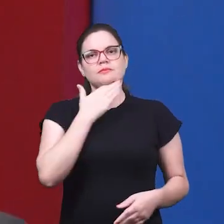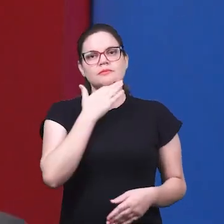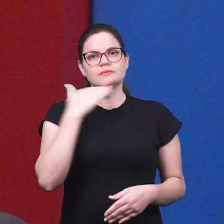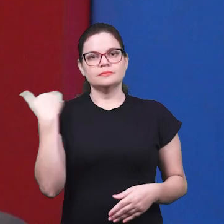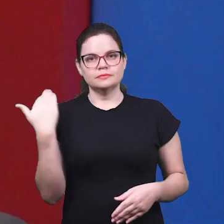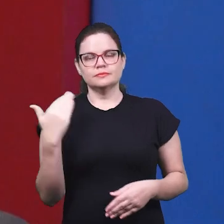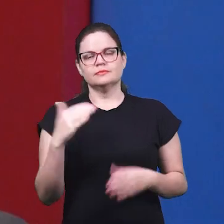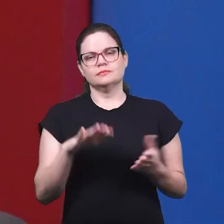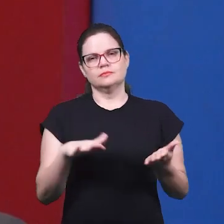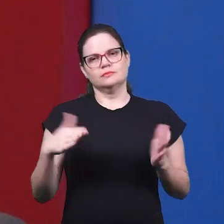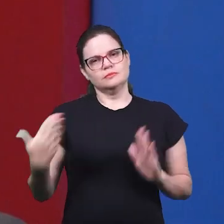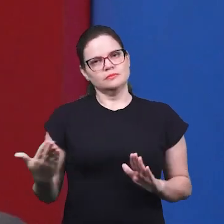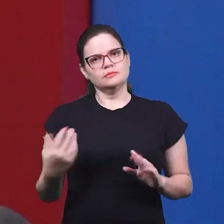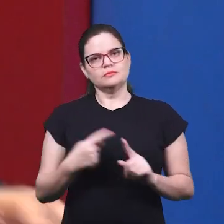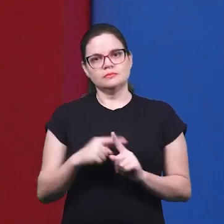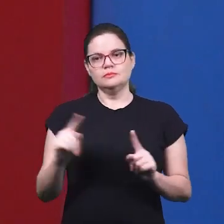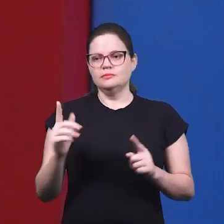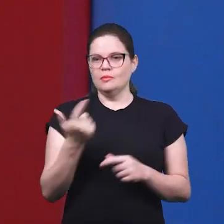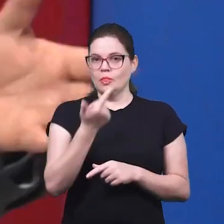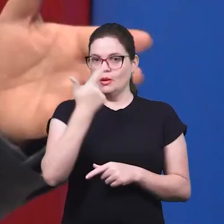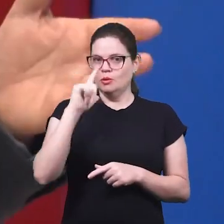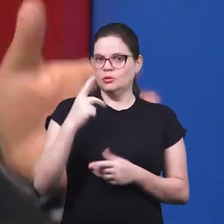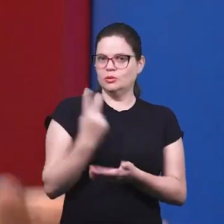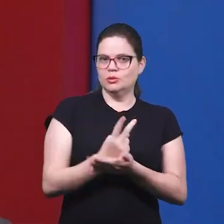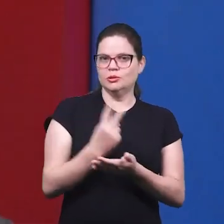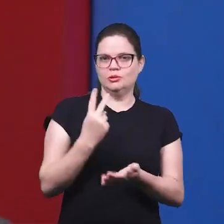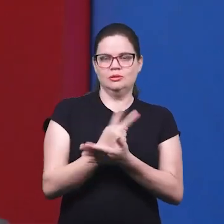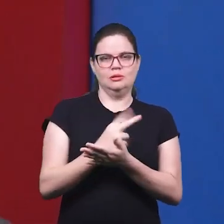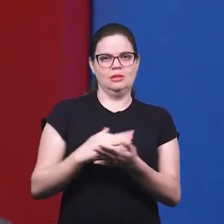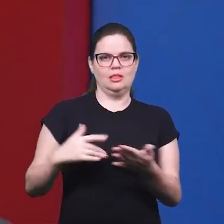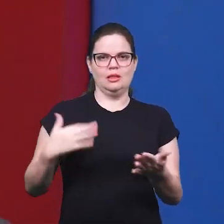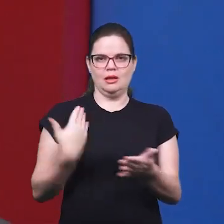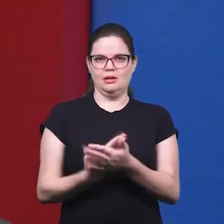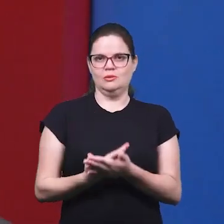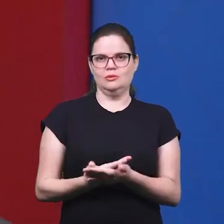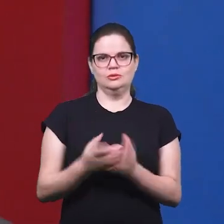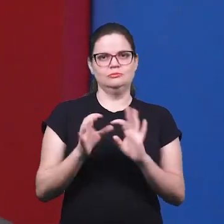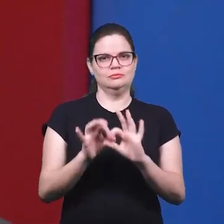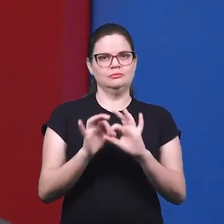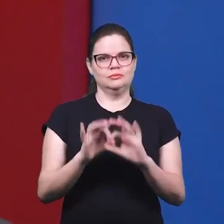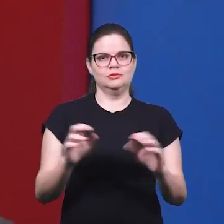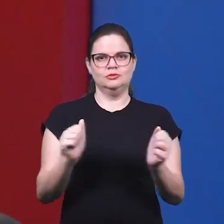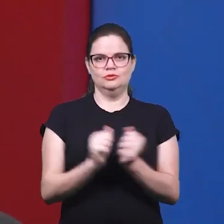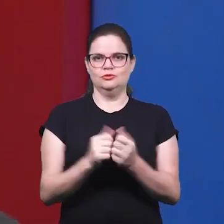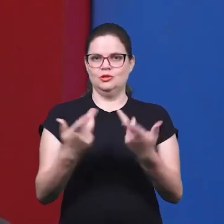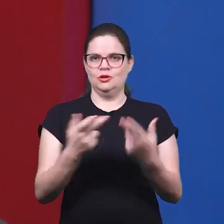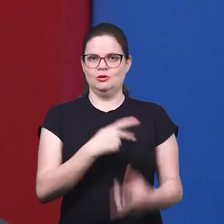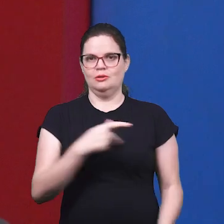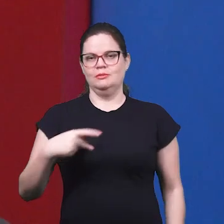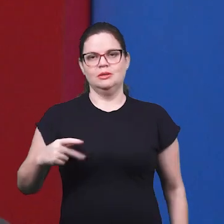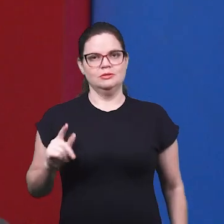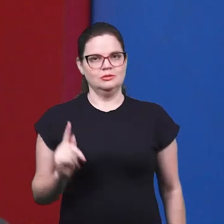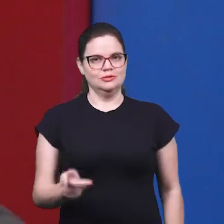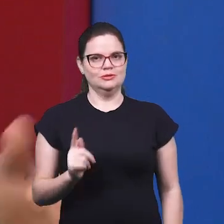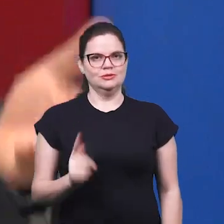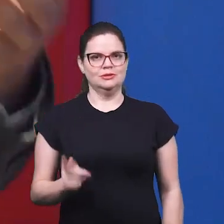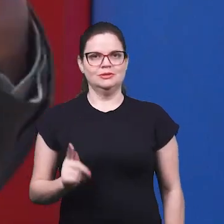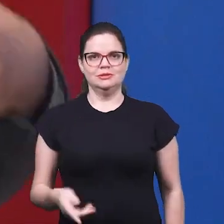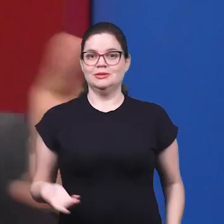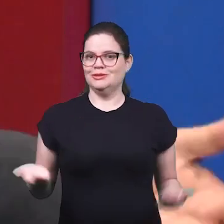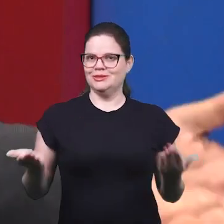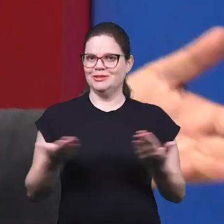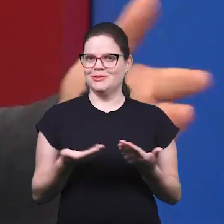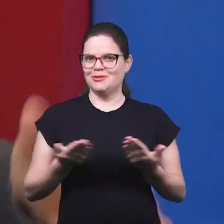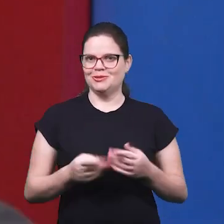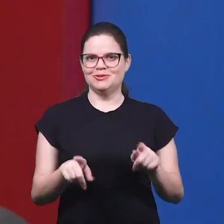né, desta vida, já faleceu, mas outros permanecem nessa amizade, inclusive o pastor Gedeuti, né, como falado, e hoje